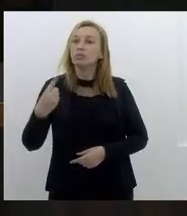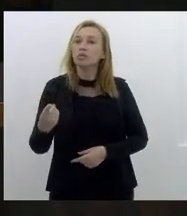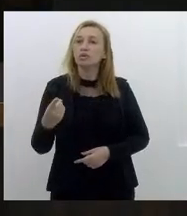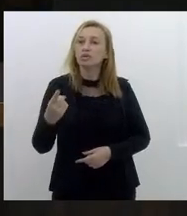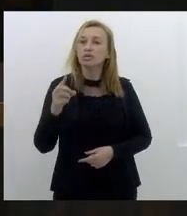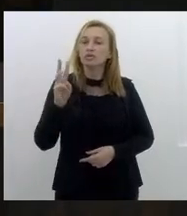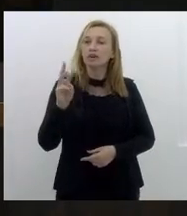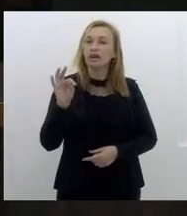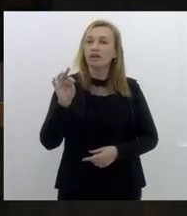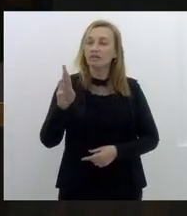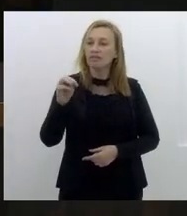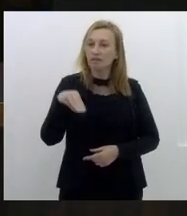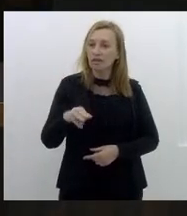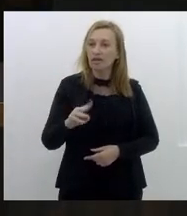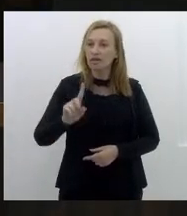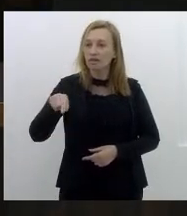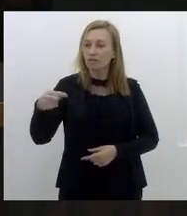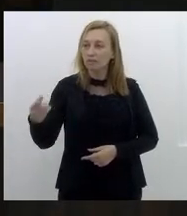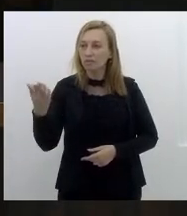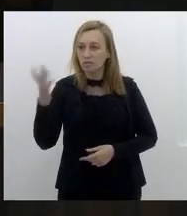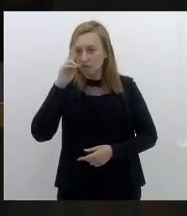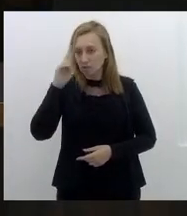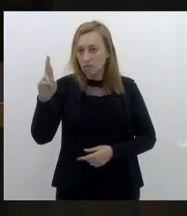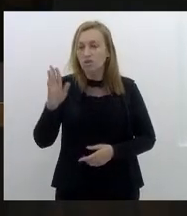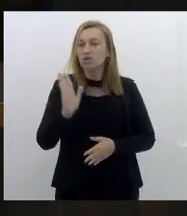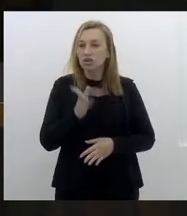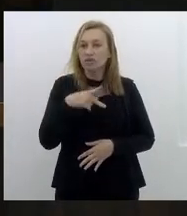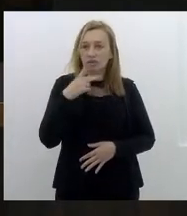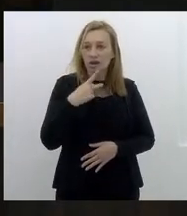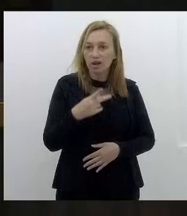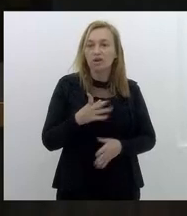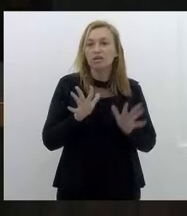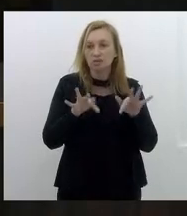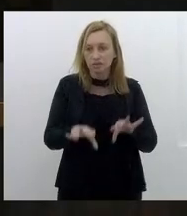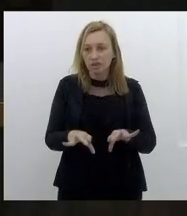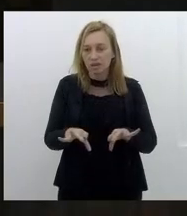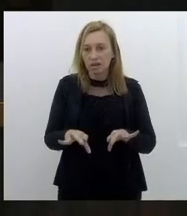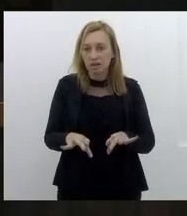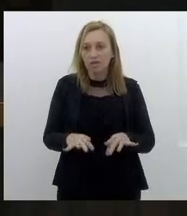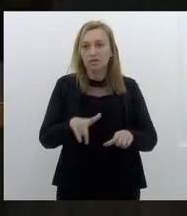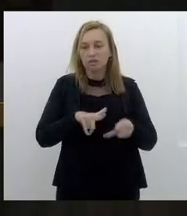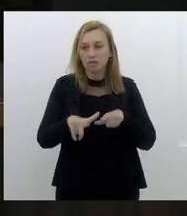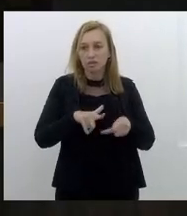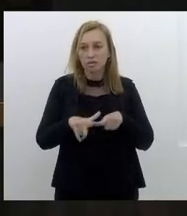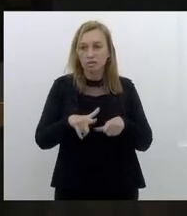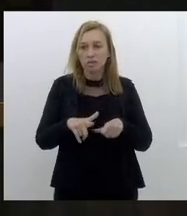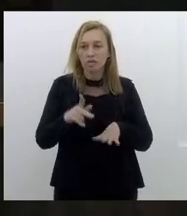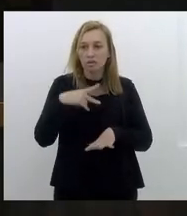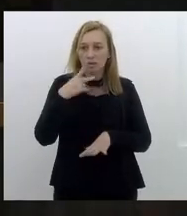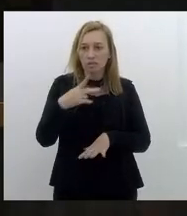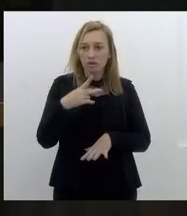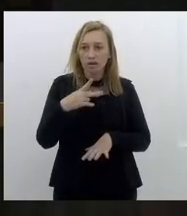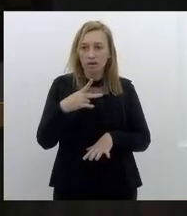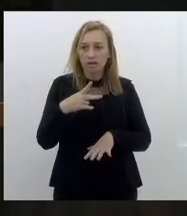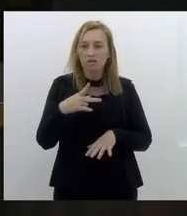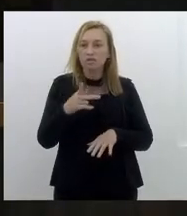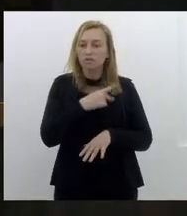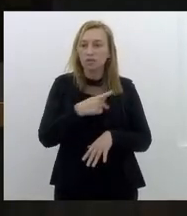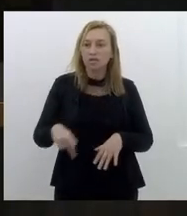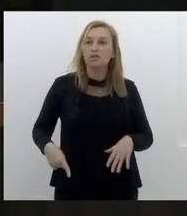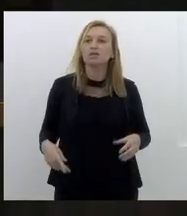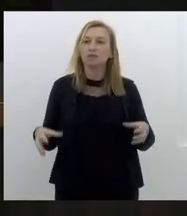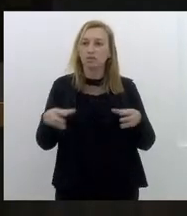passar a palavra vossa excelência e aqui já determinado encerrados os trabalhos com as palavras dos presidentes das